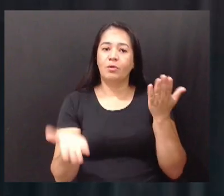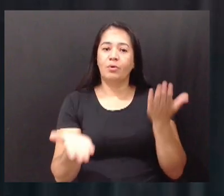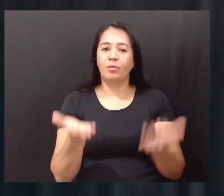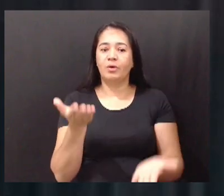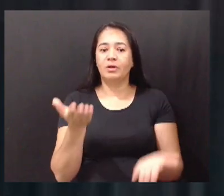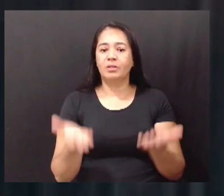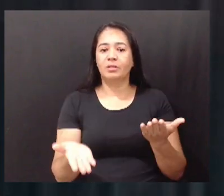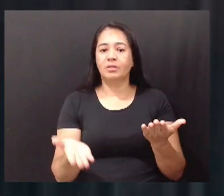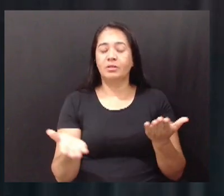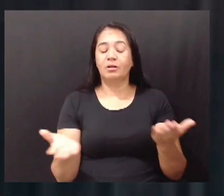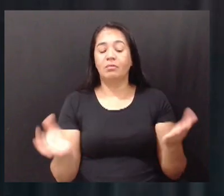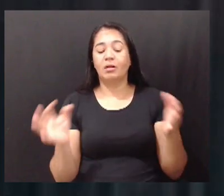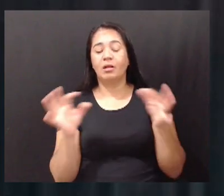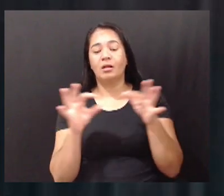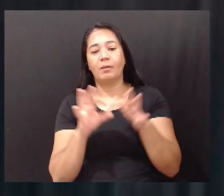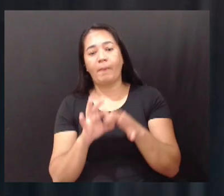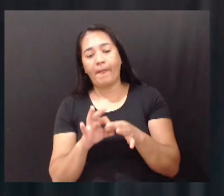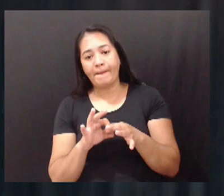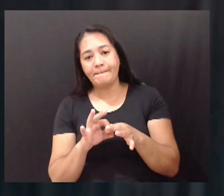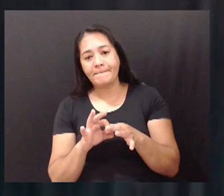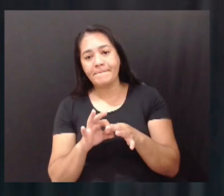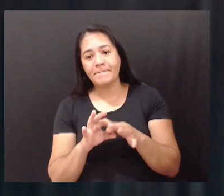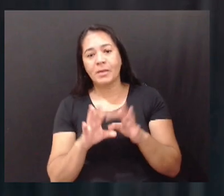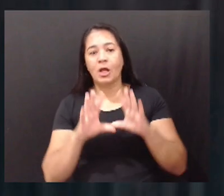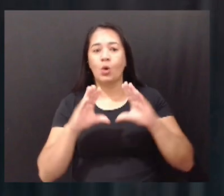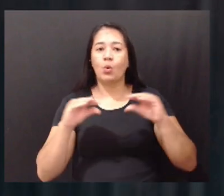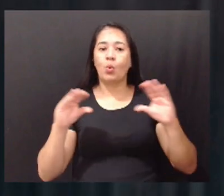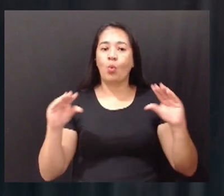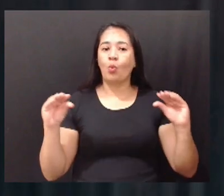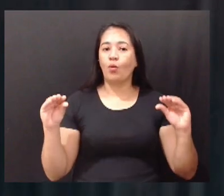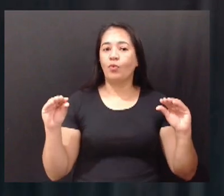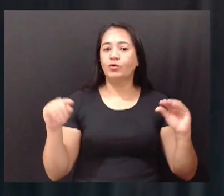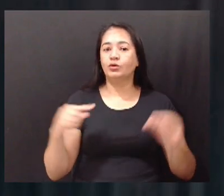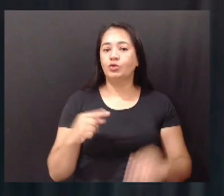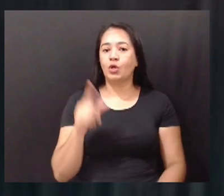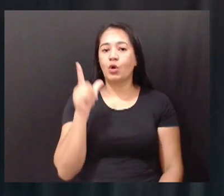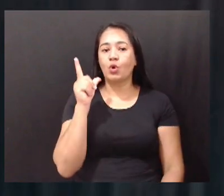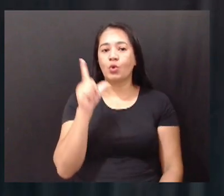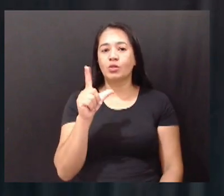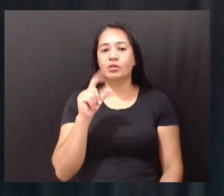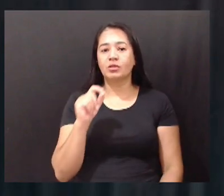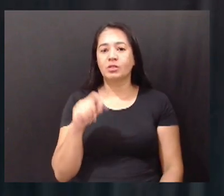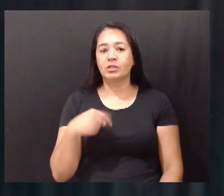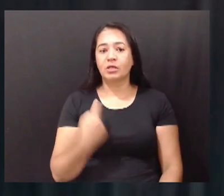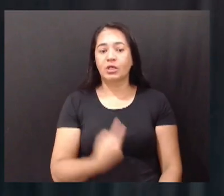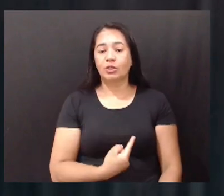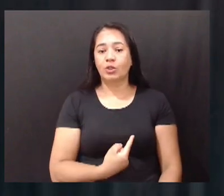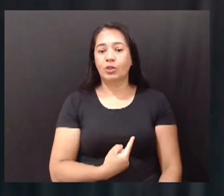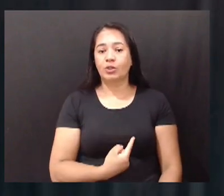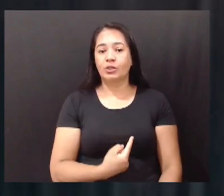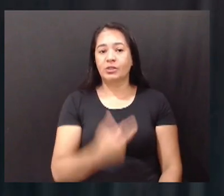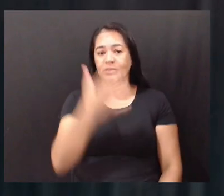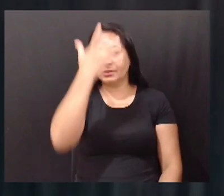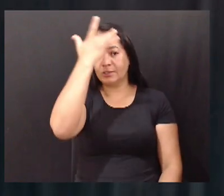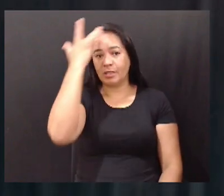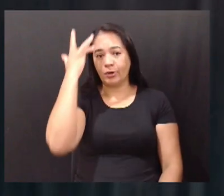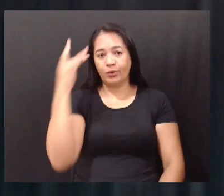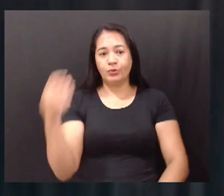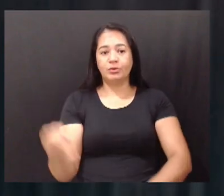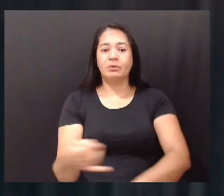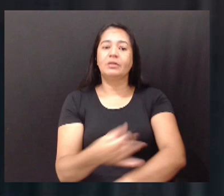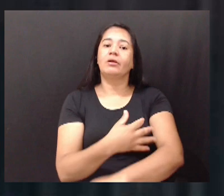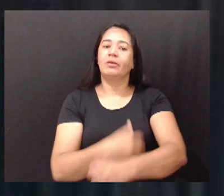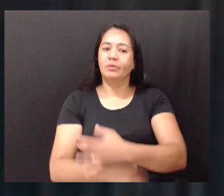associado a um bem-estar, a gente conseguir cuidar da nossa saúde emocional. Uhum. E aí, acho